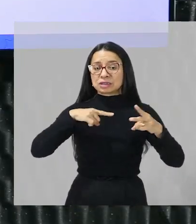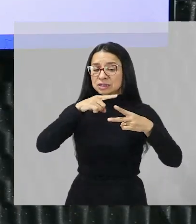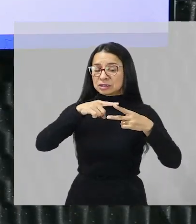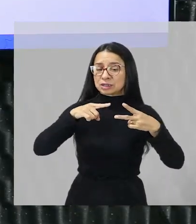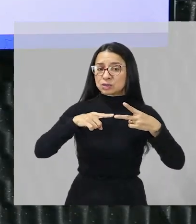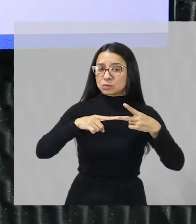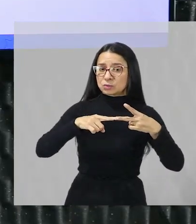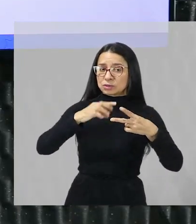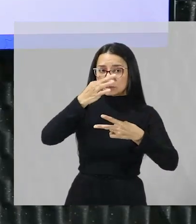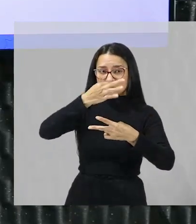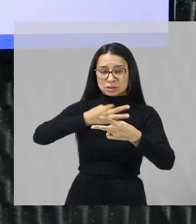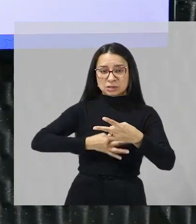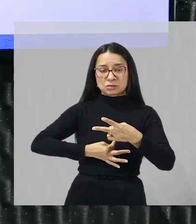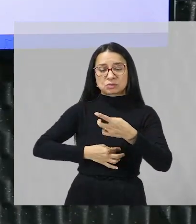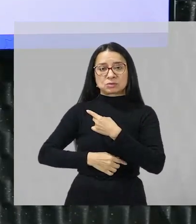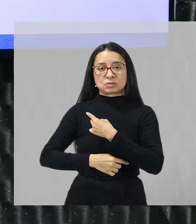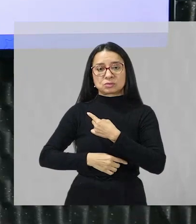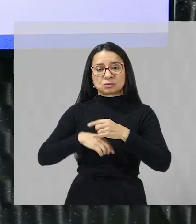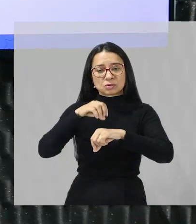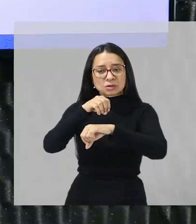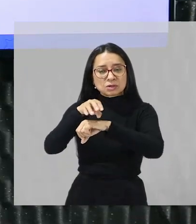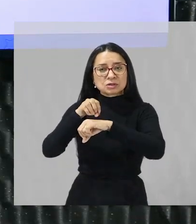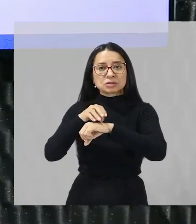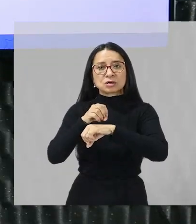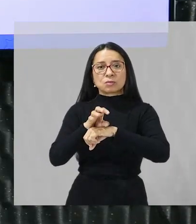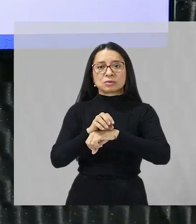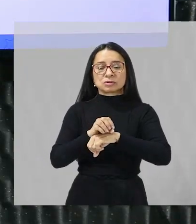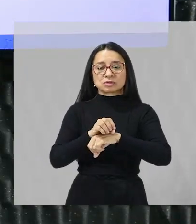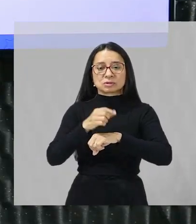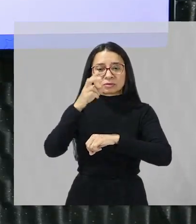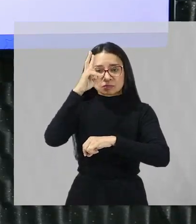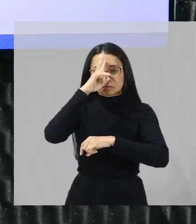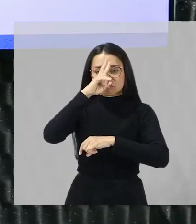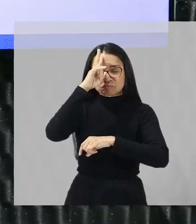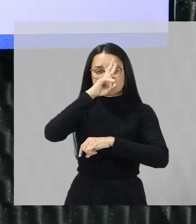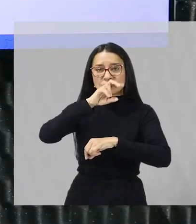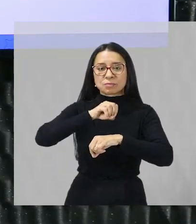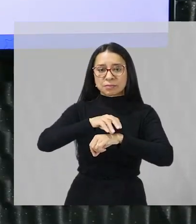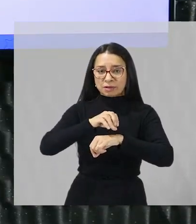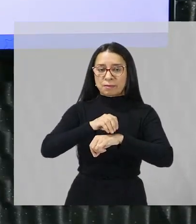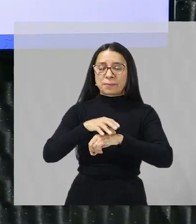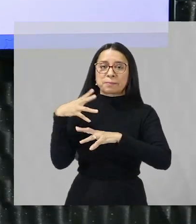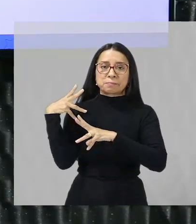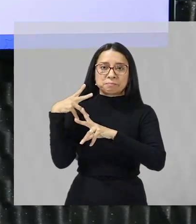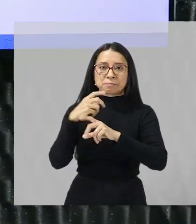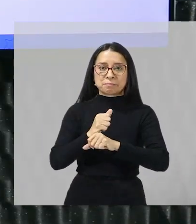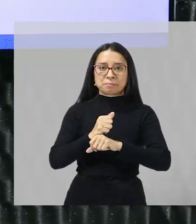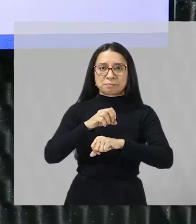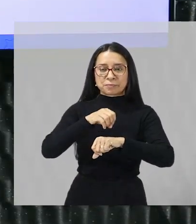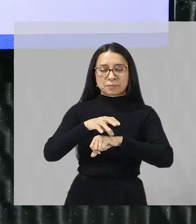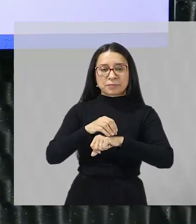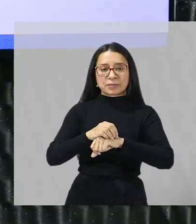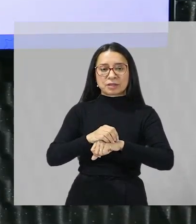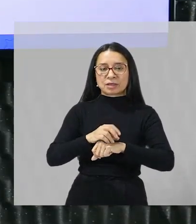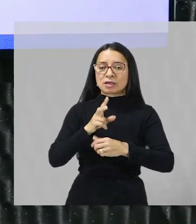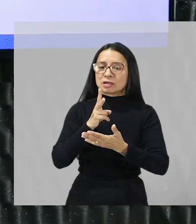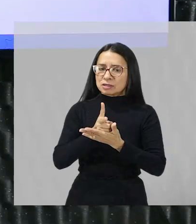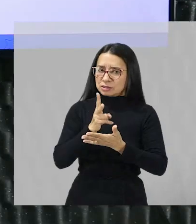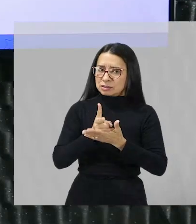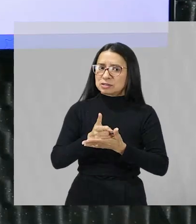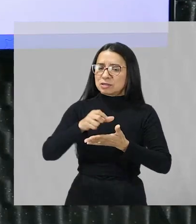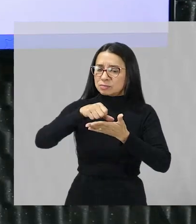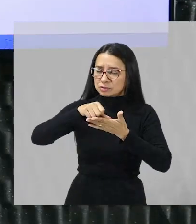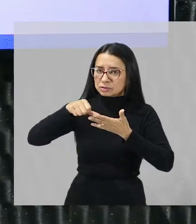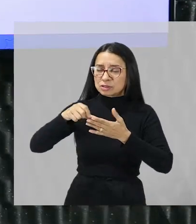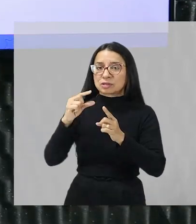mercado que se especializa em produtos voltados a esse público. Muita gente até chama aí de pink money, né, que em português seria